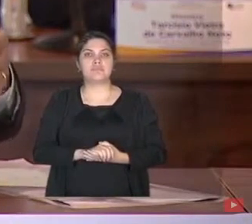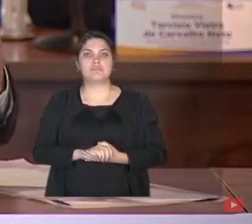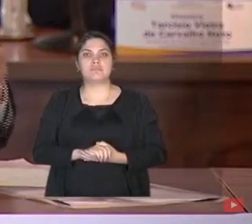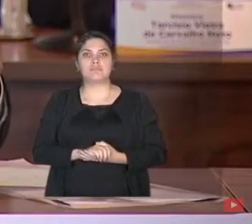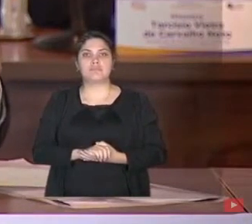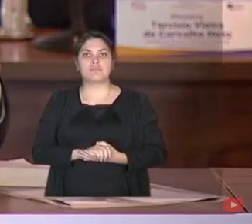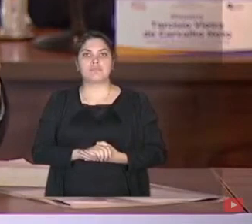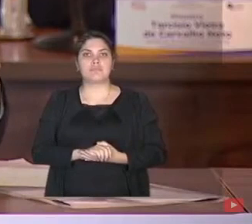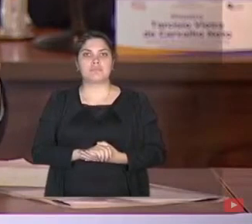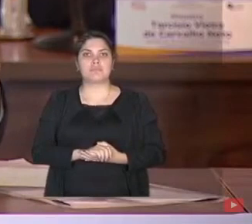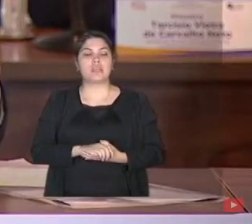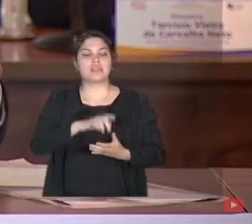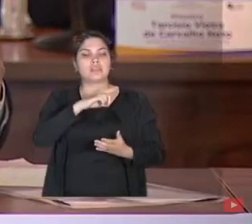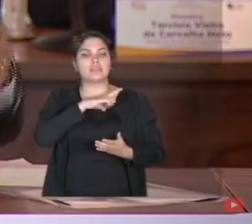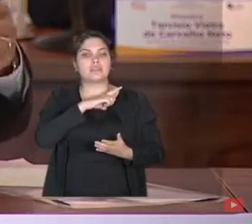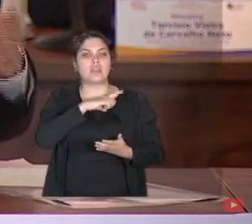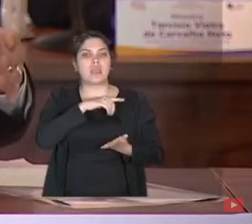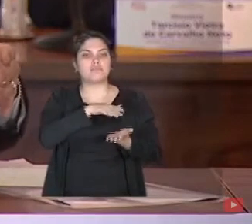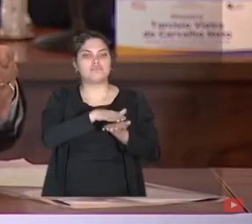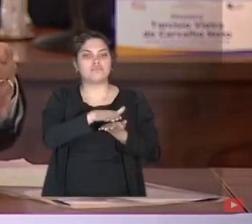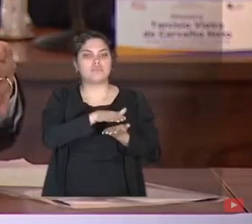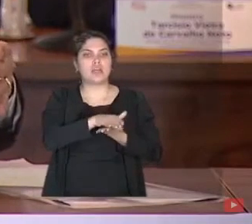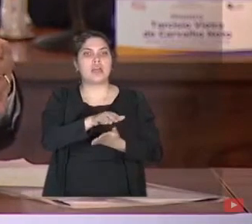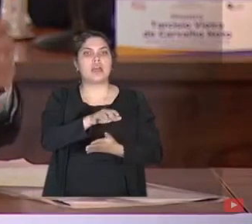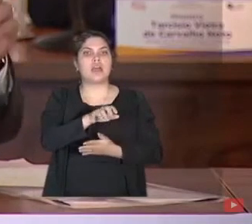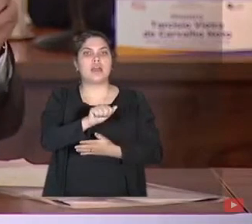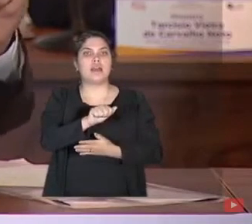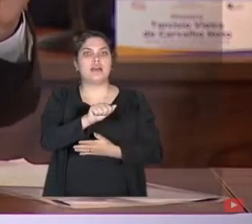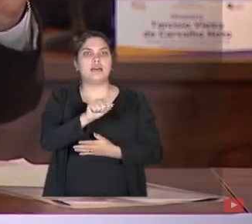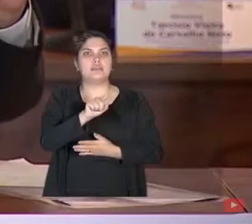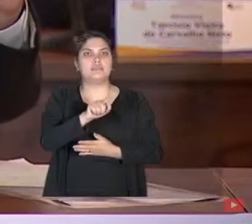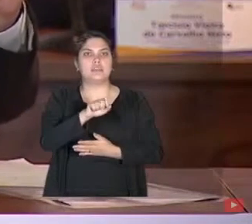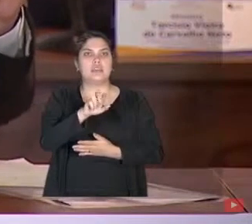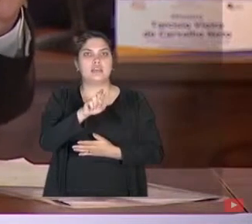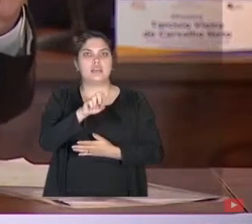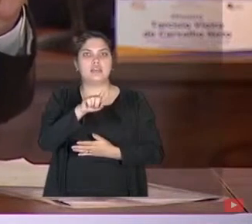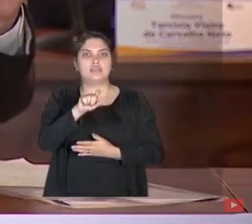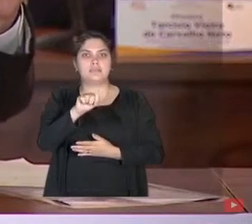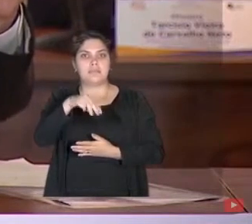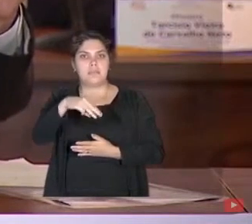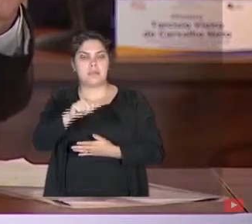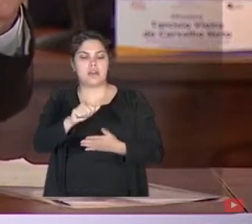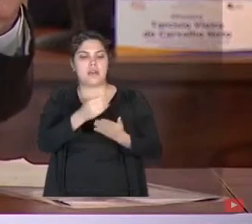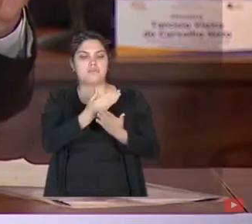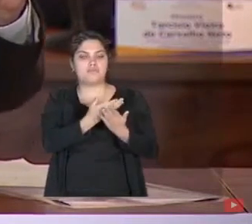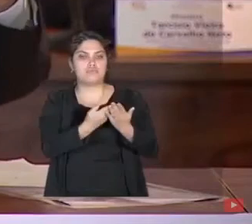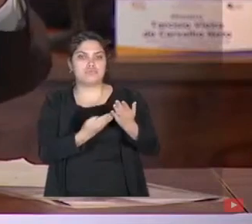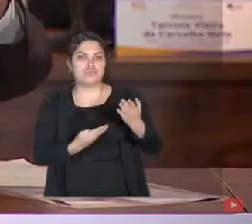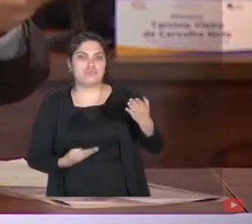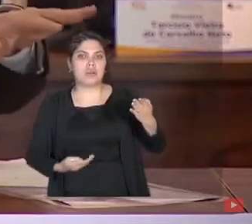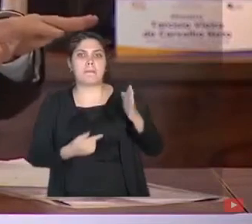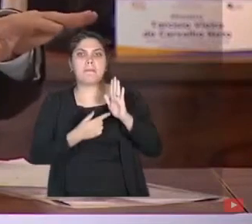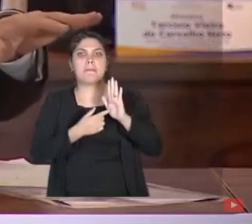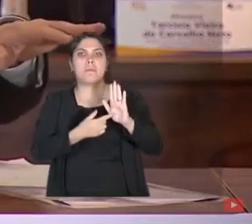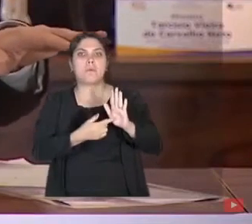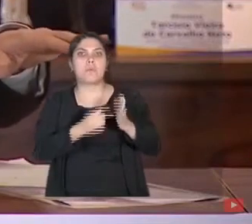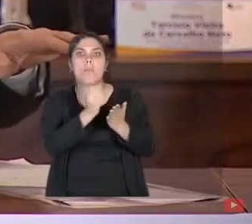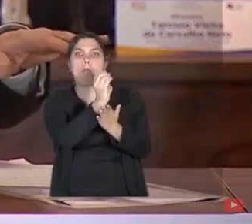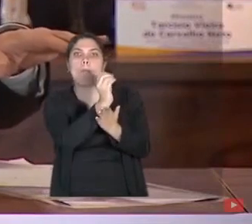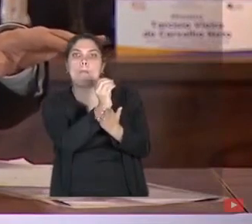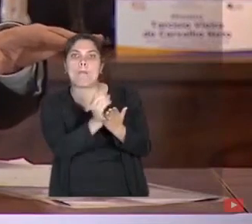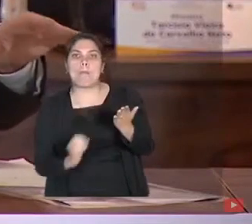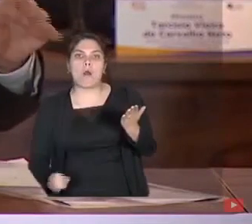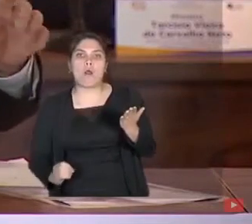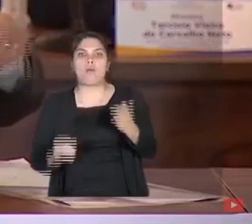produz-se uma impressão do que se chama a zerésima. É a impressão para demonstrar que não havia nenhum voto